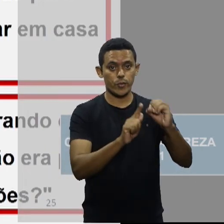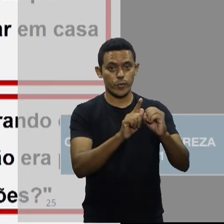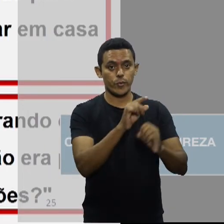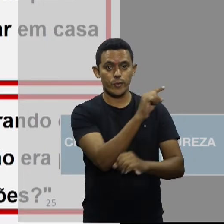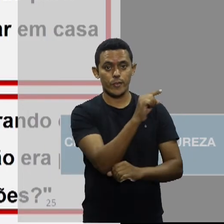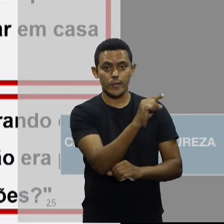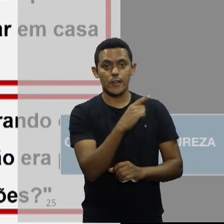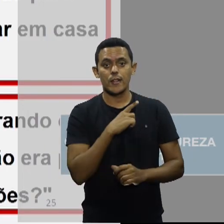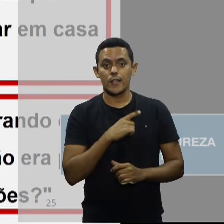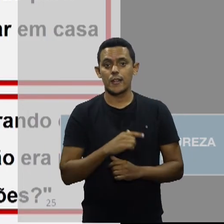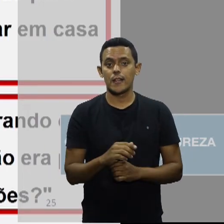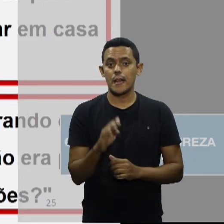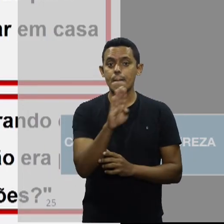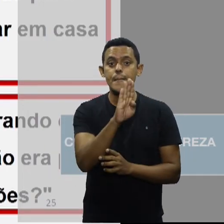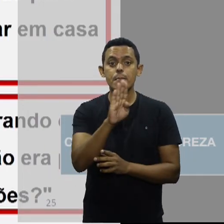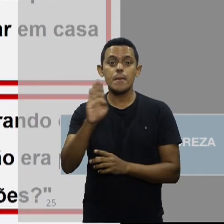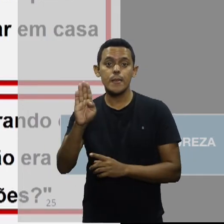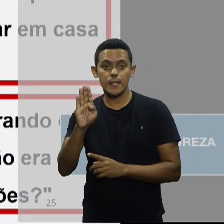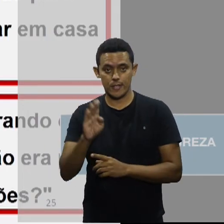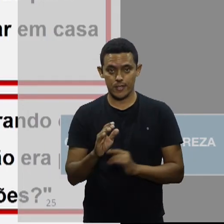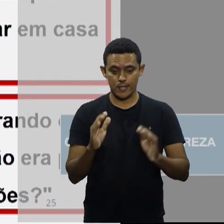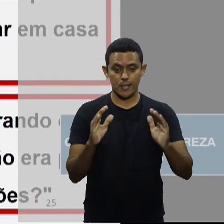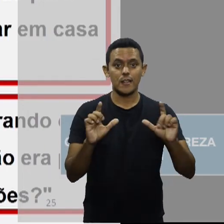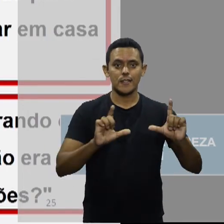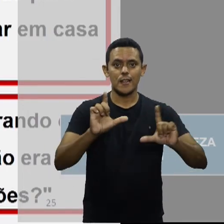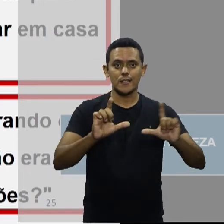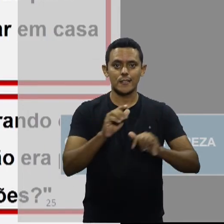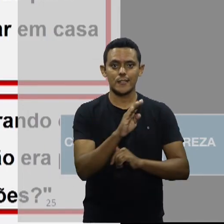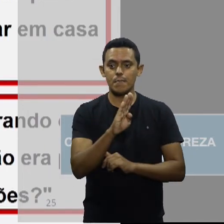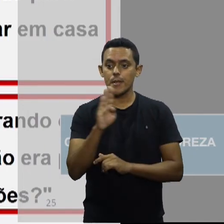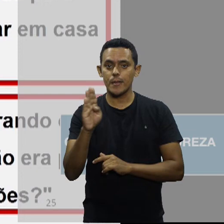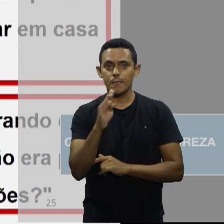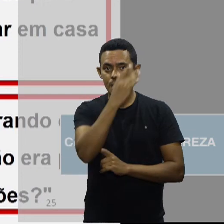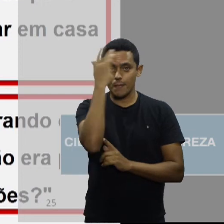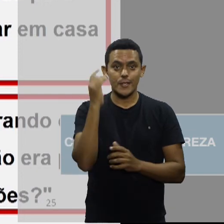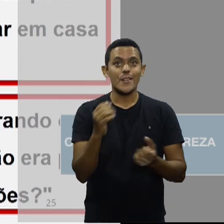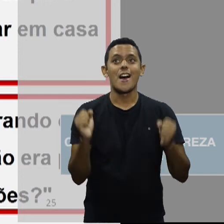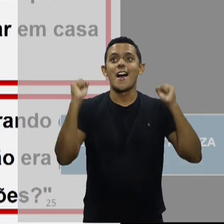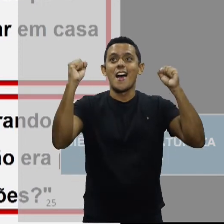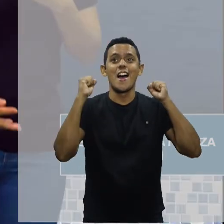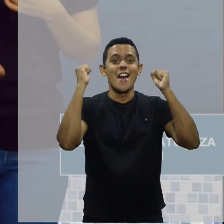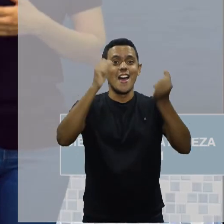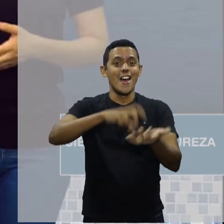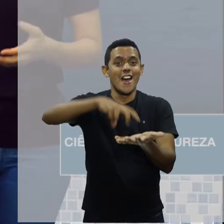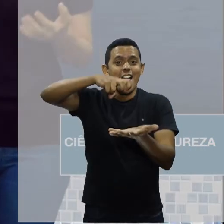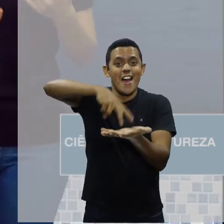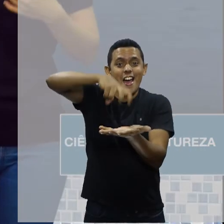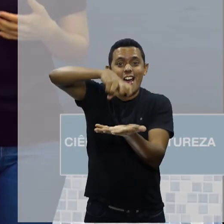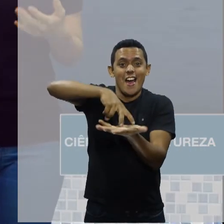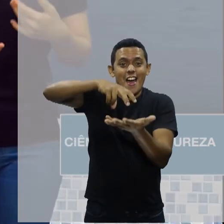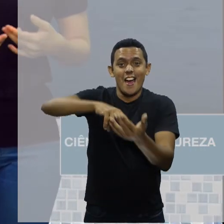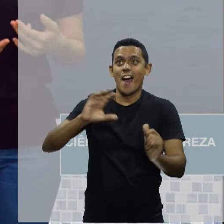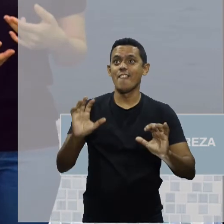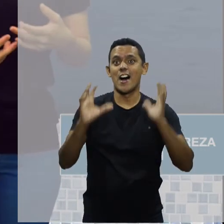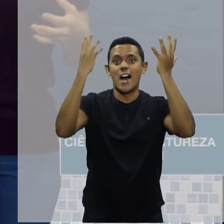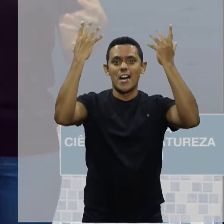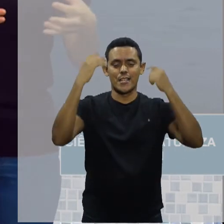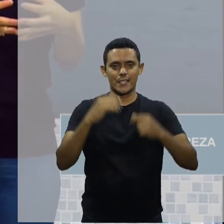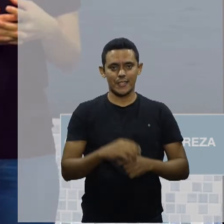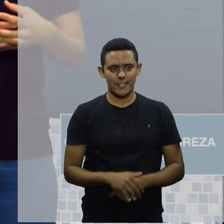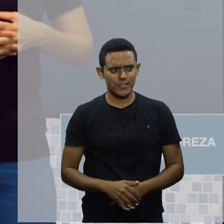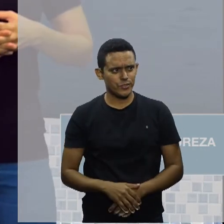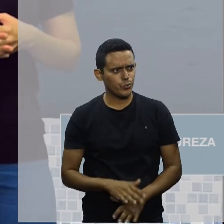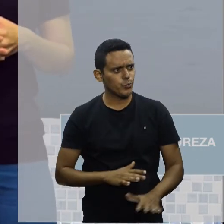ligações do BBB ué não era pra ficar em casa e evitar aglomerações mais uma vez pegando imagens de antes da pandemia